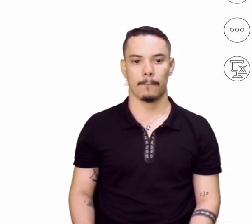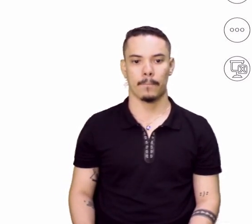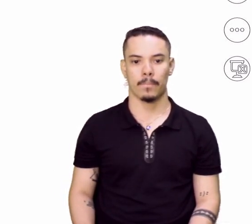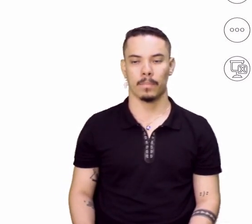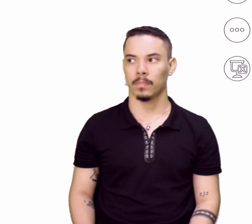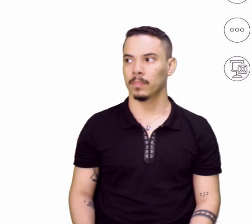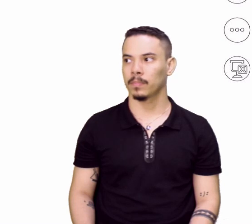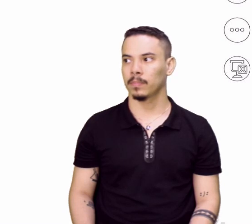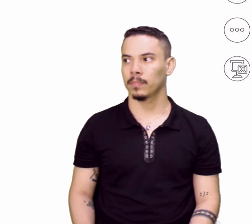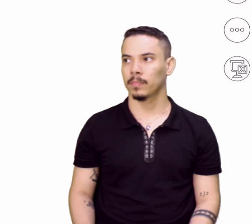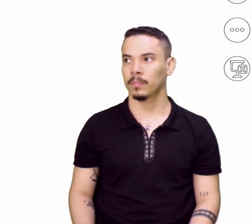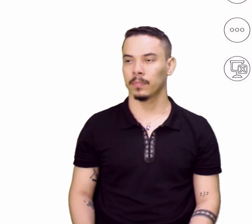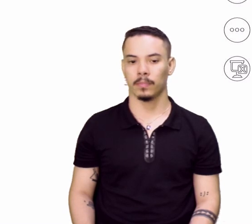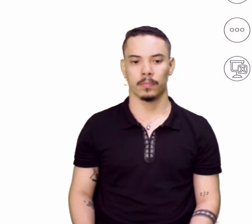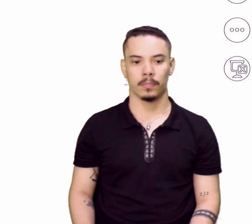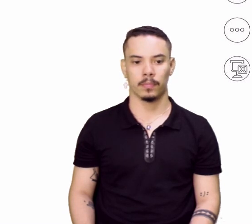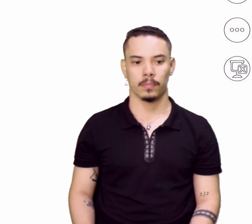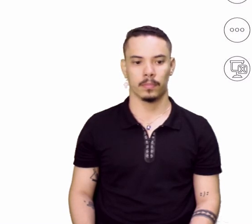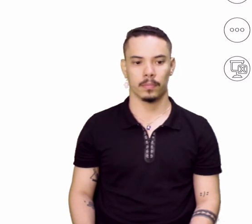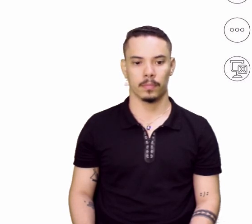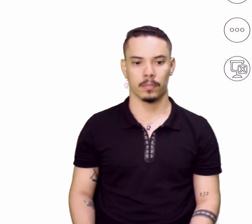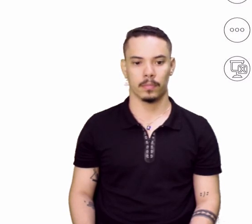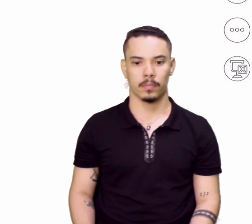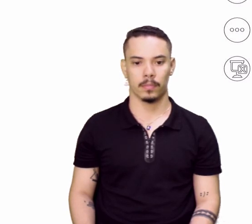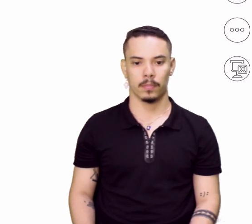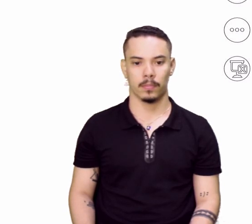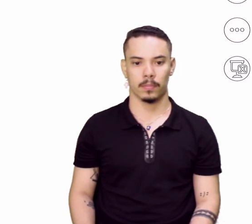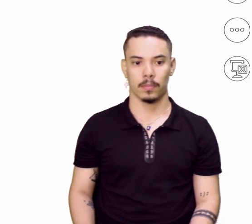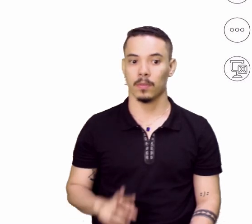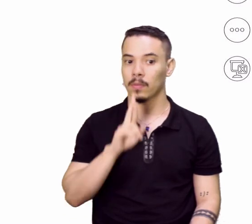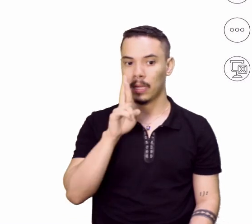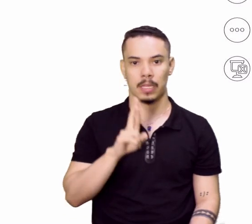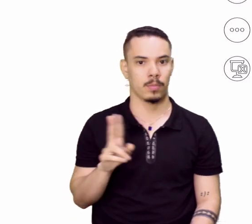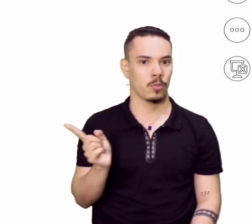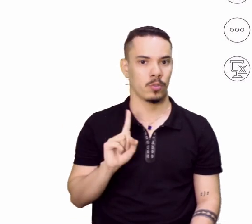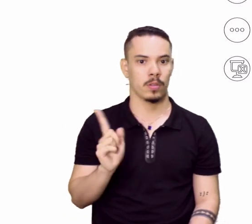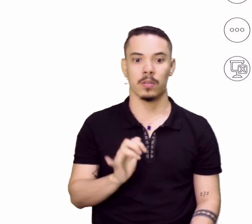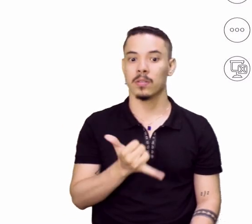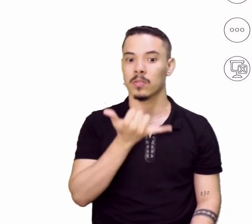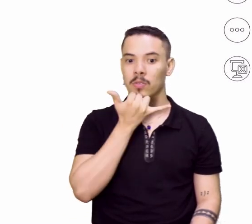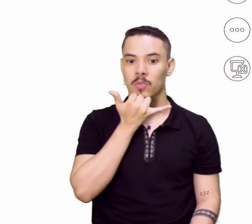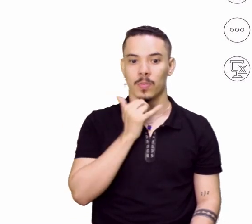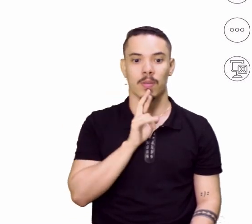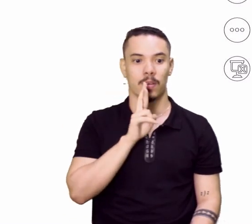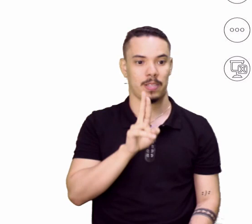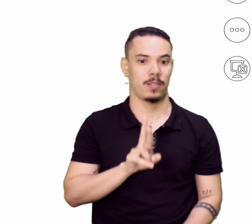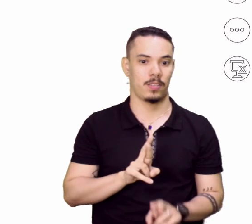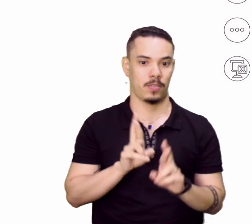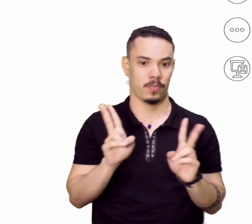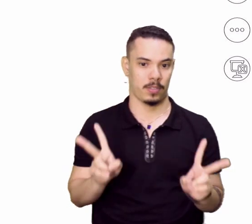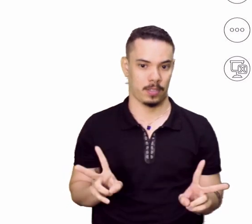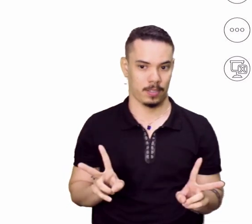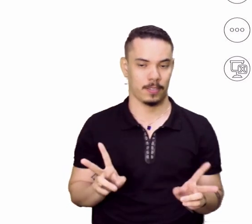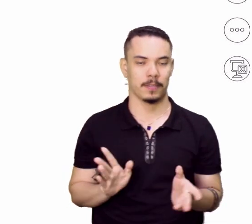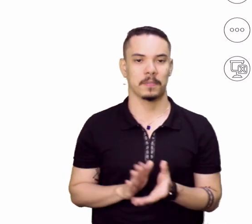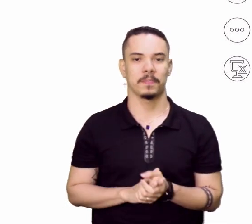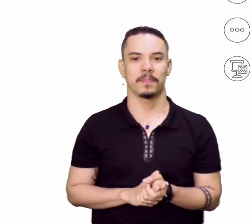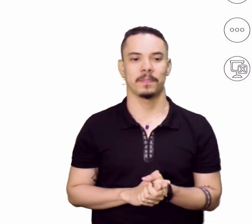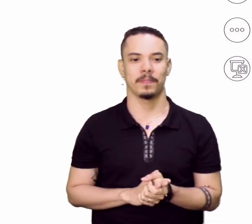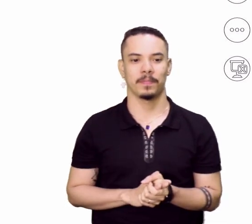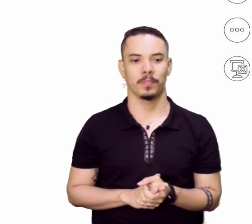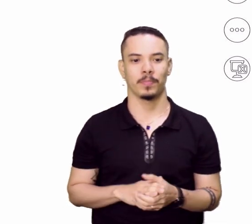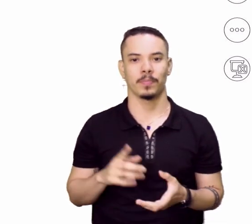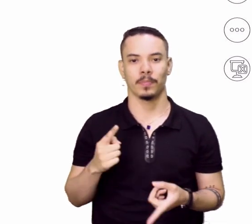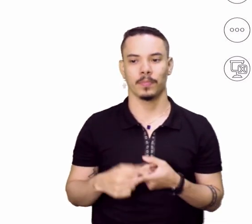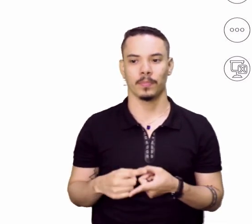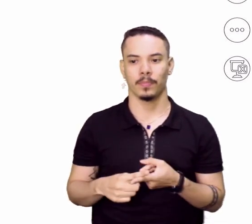Aliás, não está respondido não, perdão, agora que eu tô percebendo. Resposta vai ser diferente. Ah, tá. Porque você ia